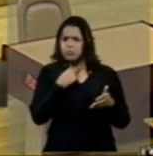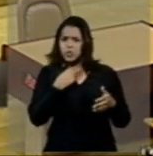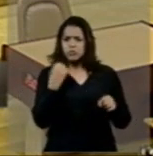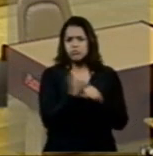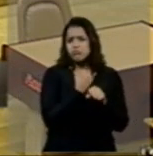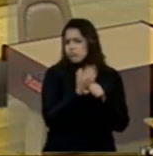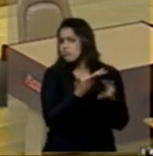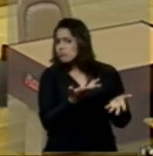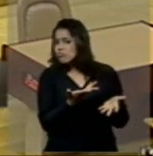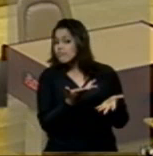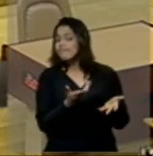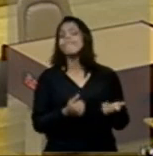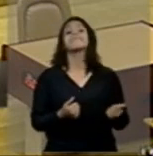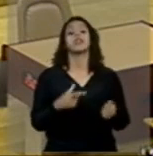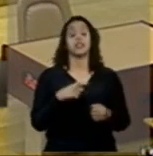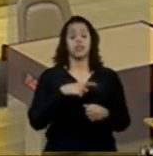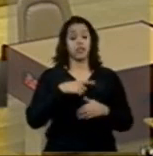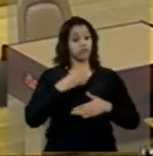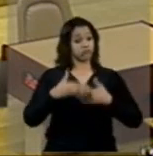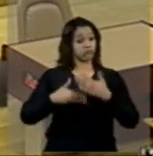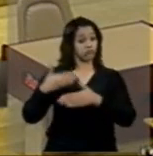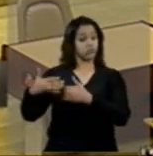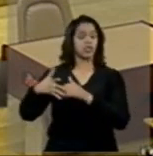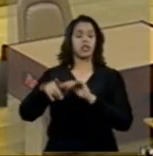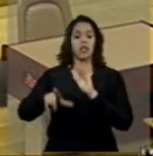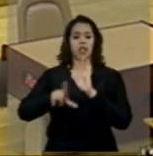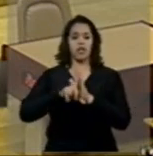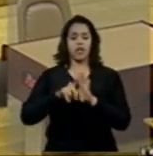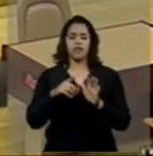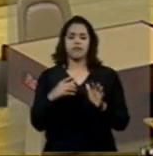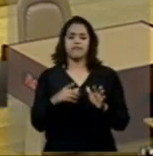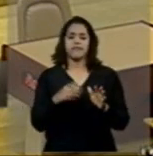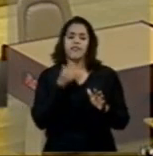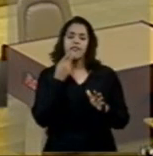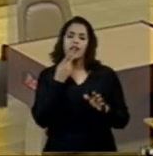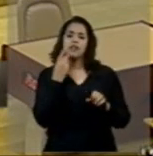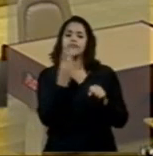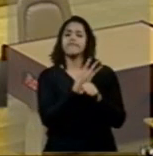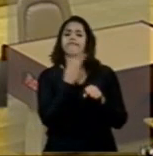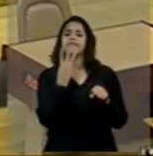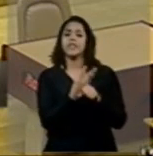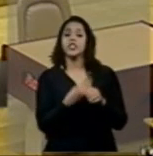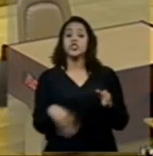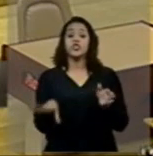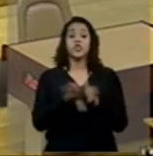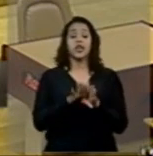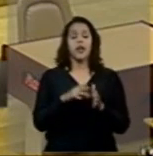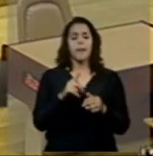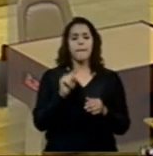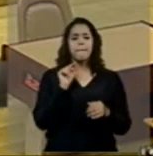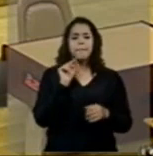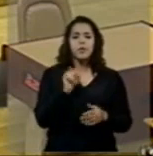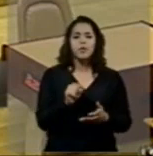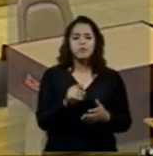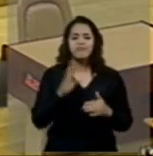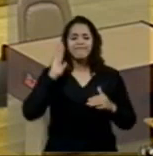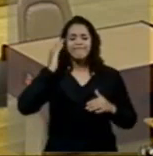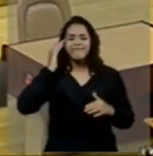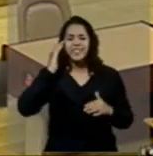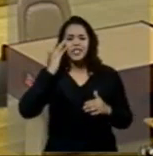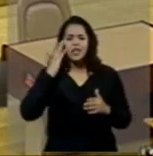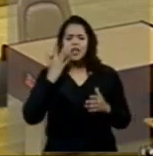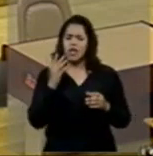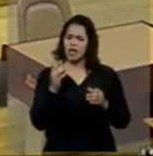do desenvolvimento da legislação em matéria de terceirização, chega-se ao ponto de compreender os